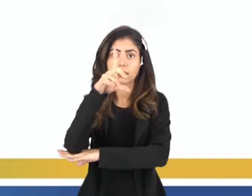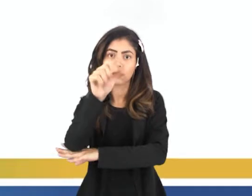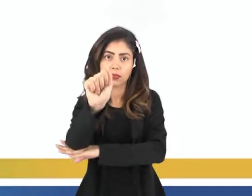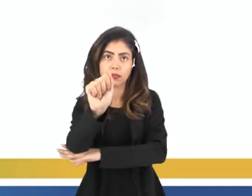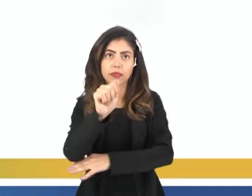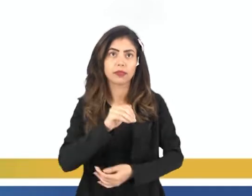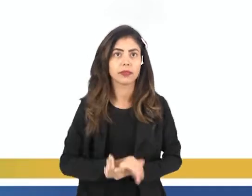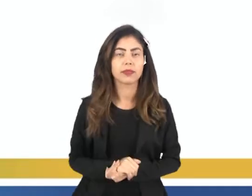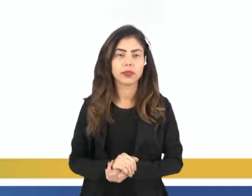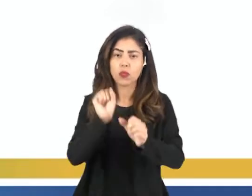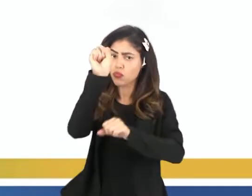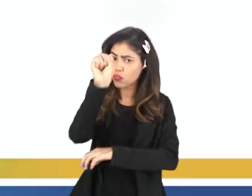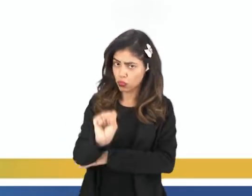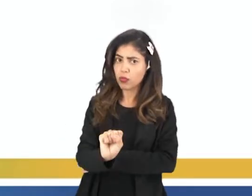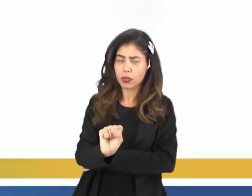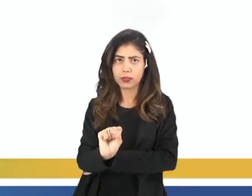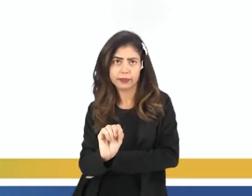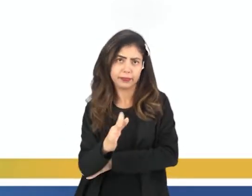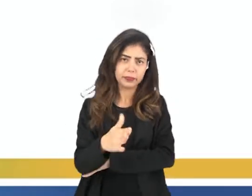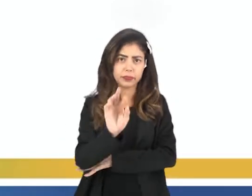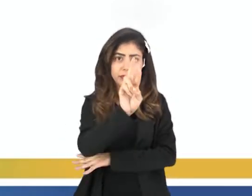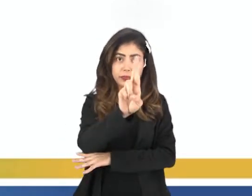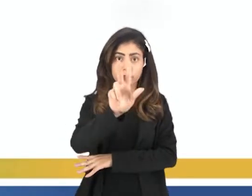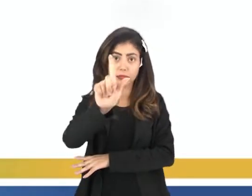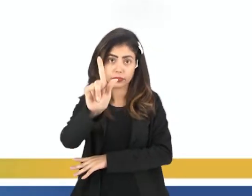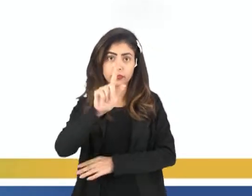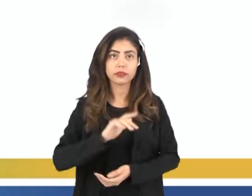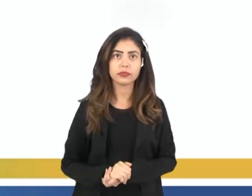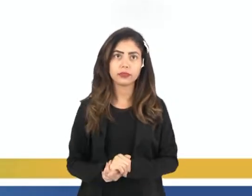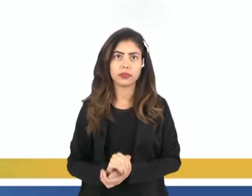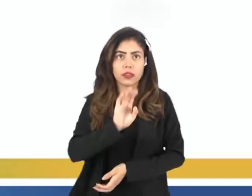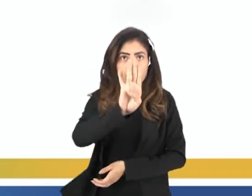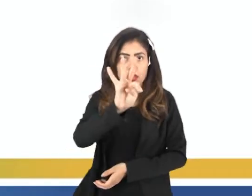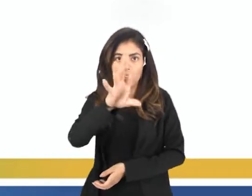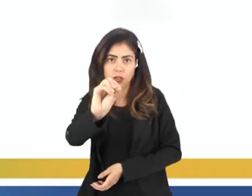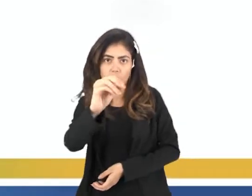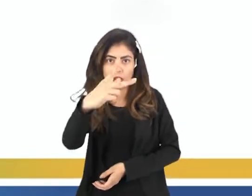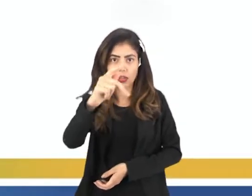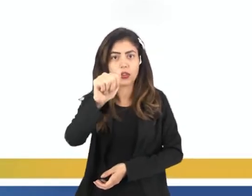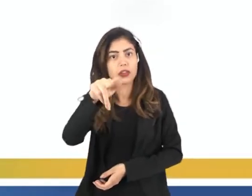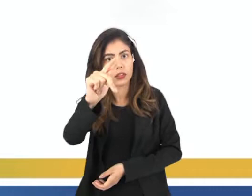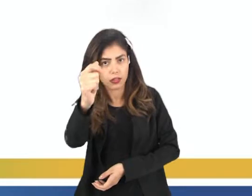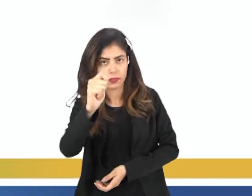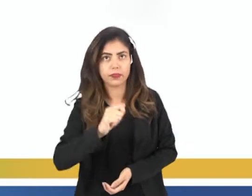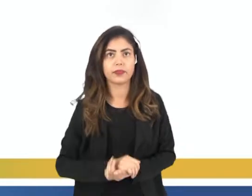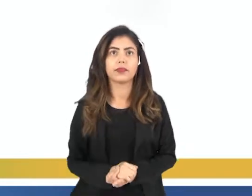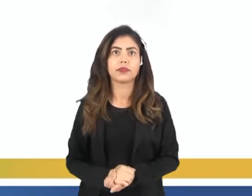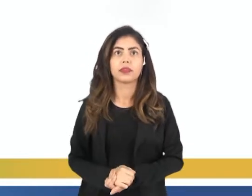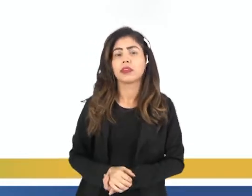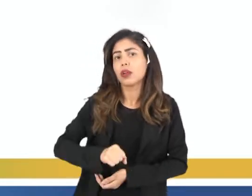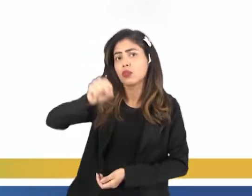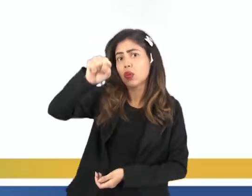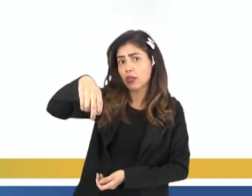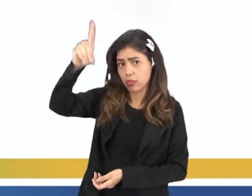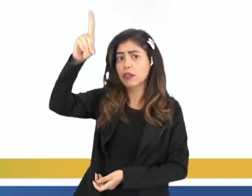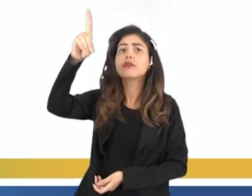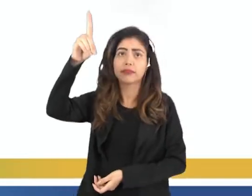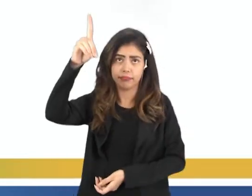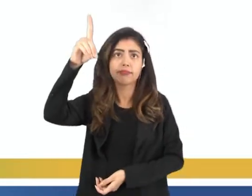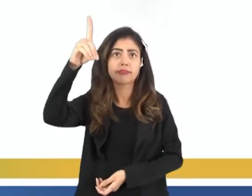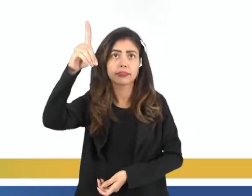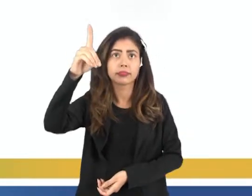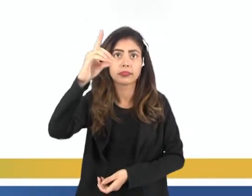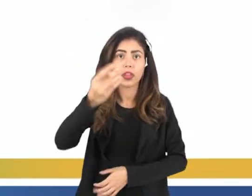Atlântica e ao sul, mais precisamente no Rio Grande do Sul, o bioma dos Pampas e no Nordeste, o bioma